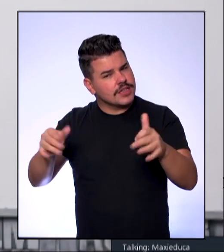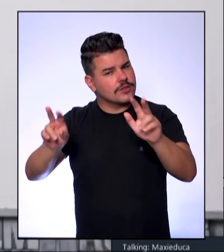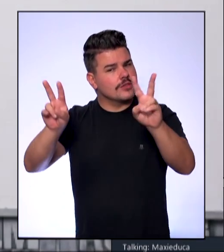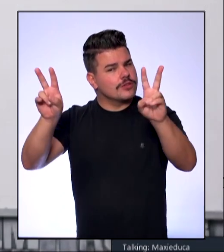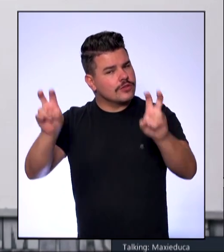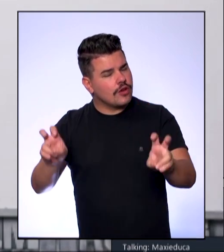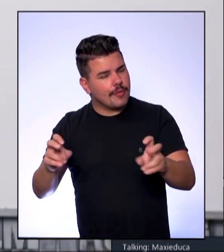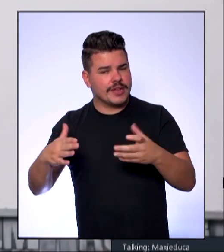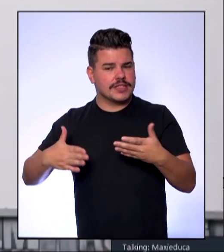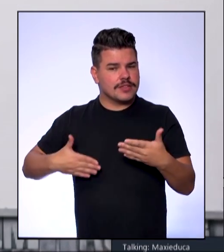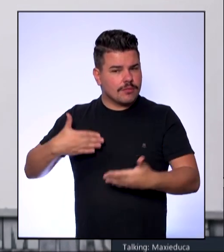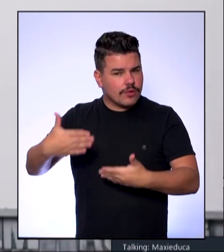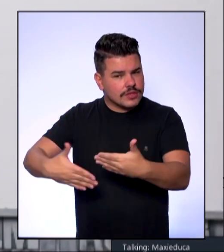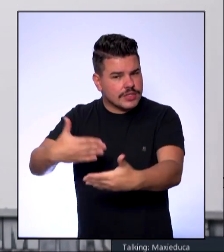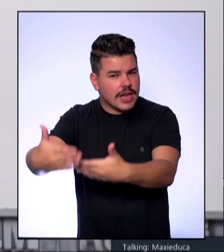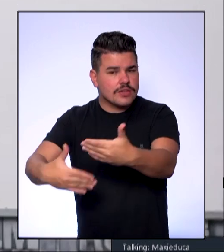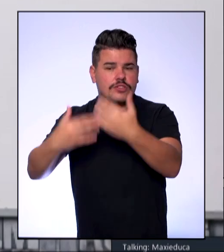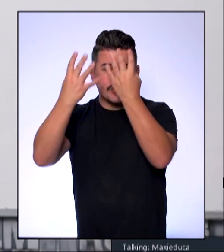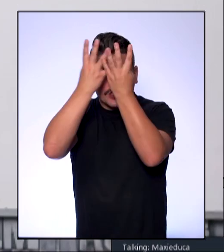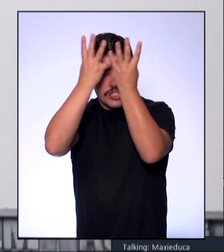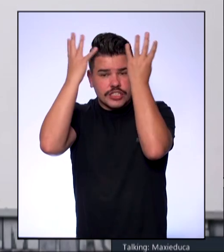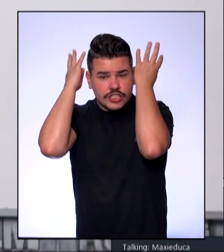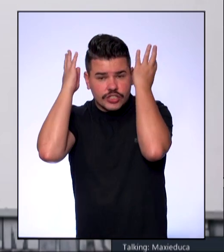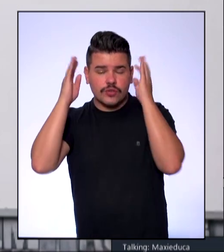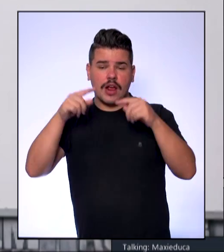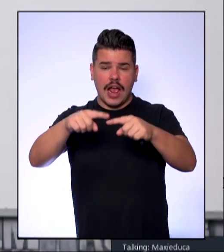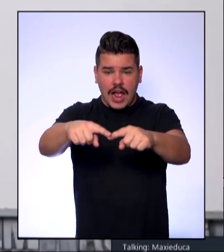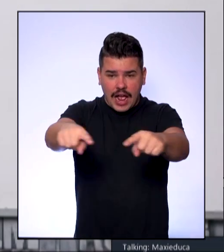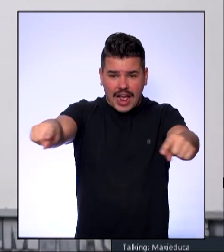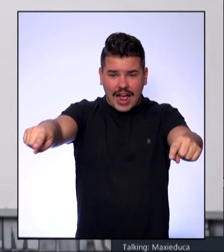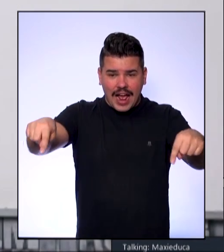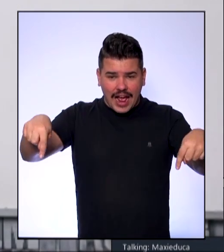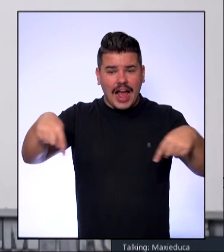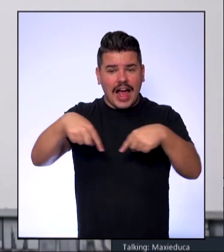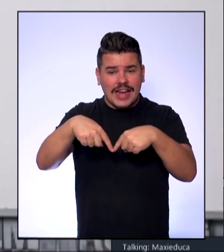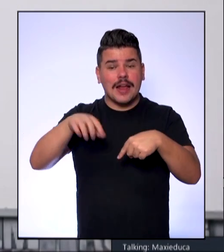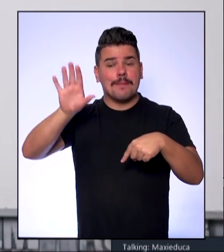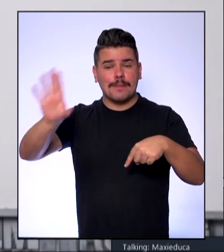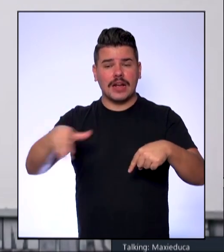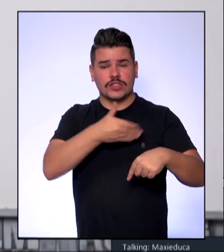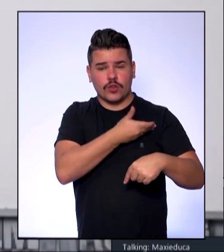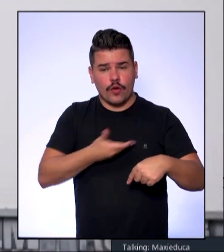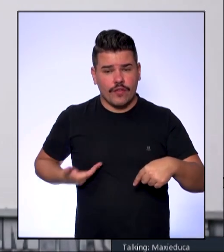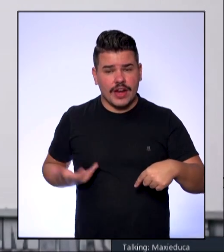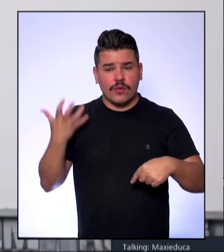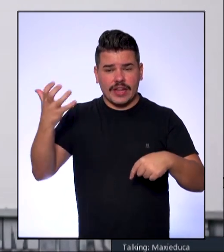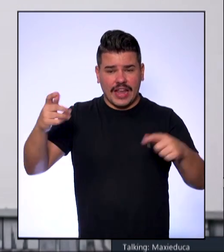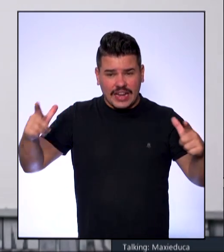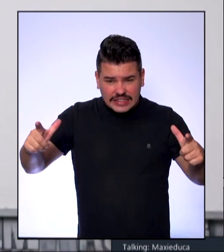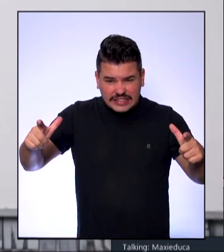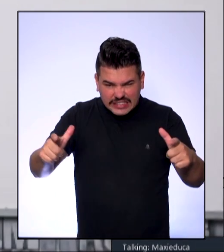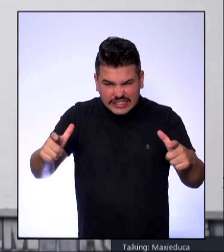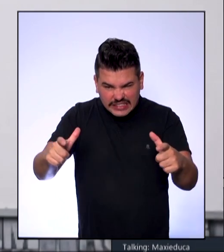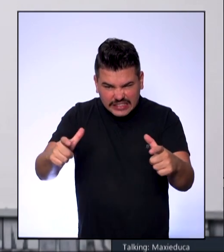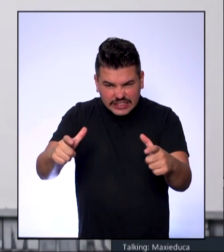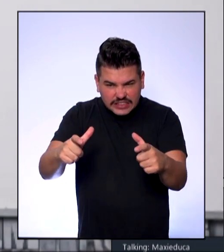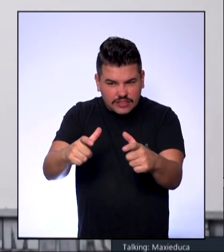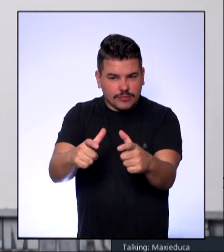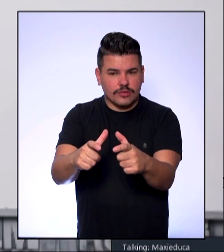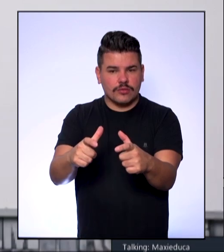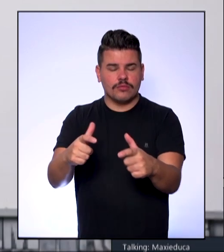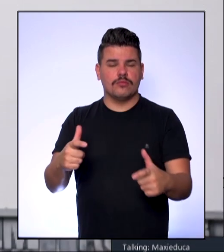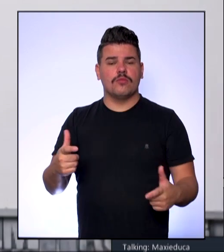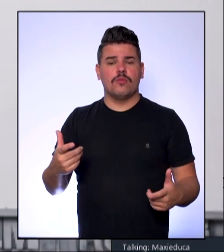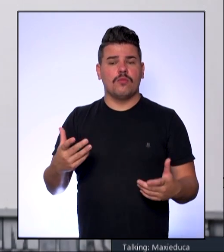este processo de tentativa de diminuição das reservas indígenas, porque eles dizem que tem muita terra para pouco